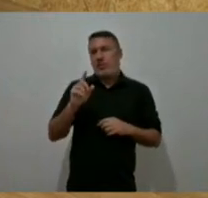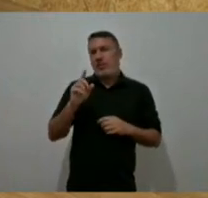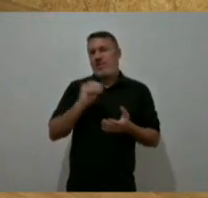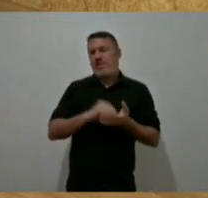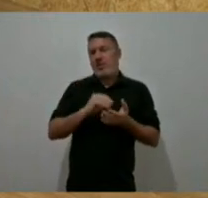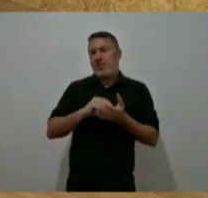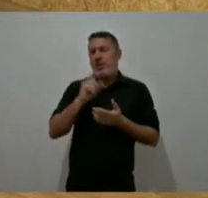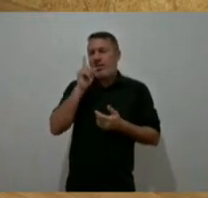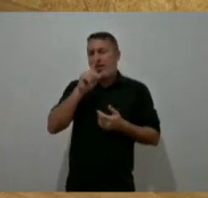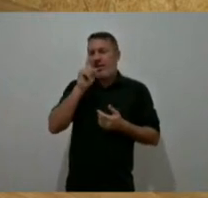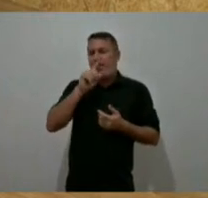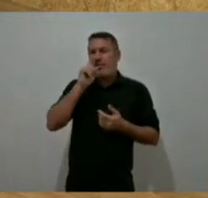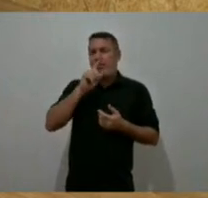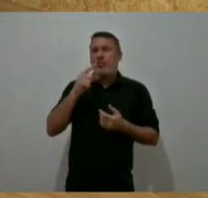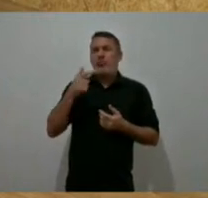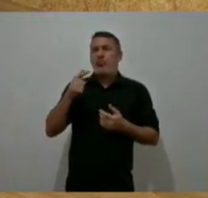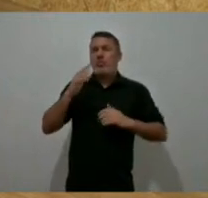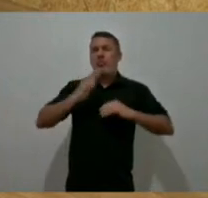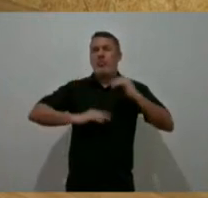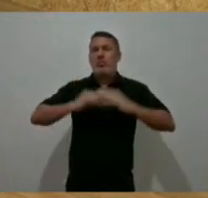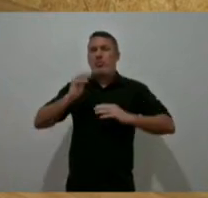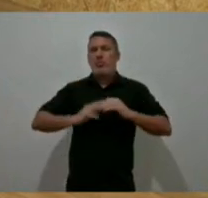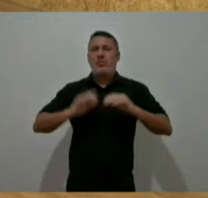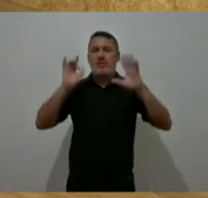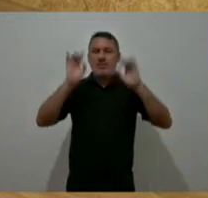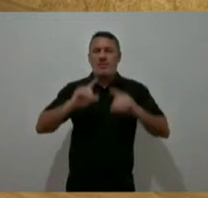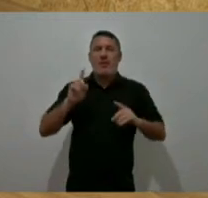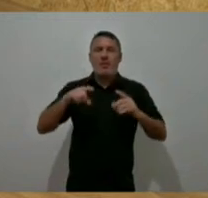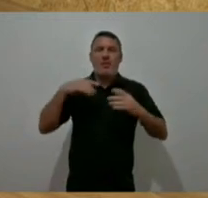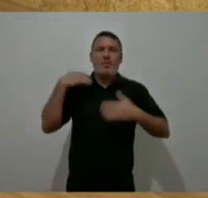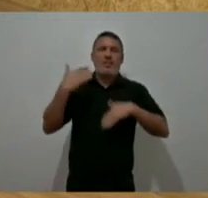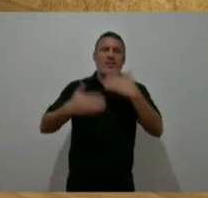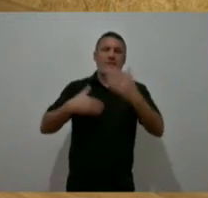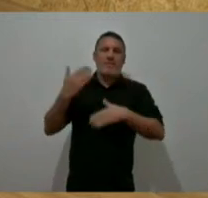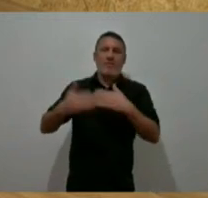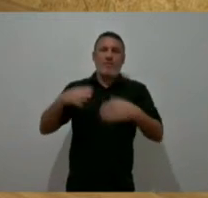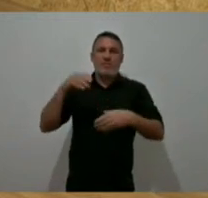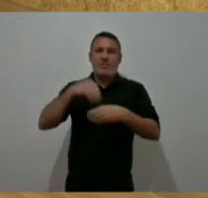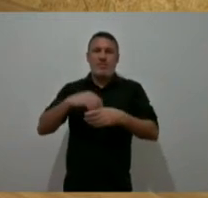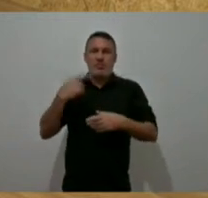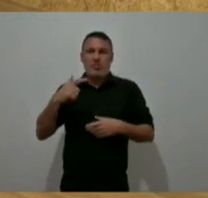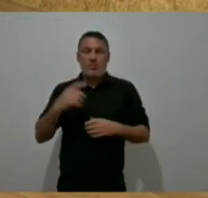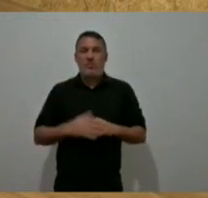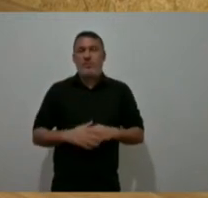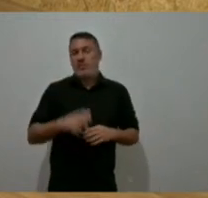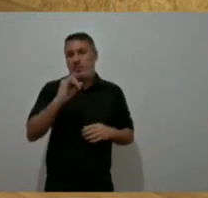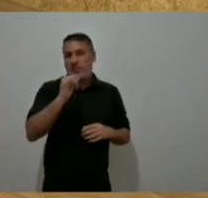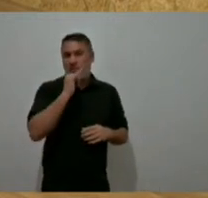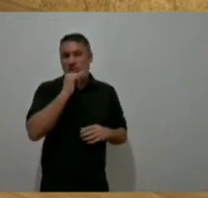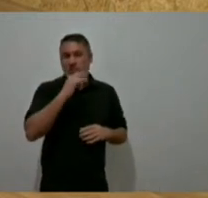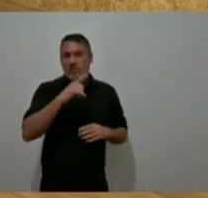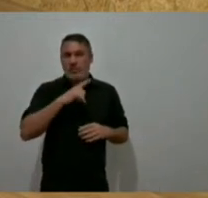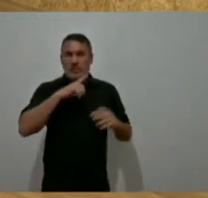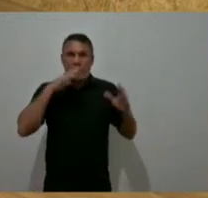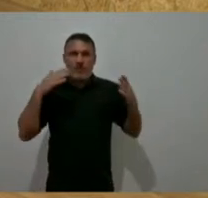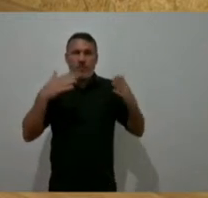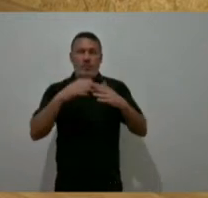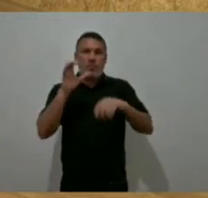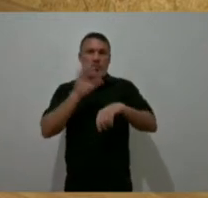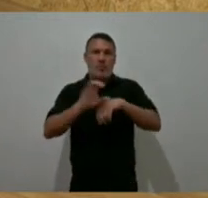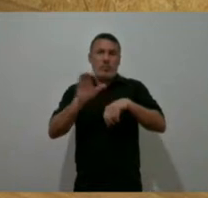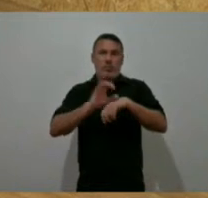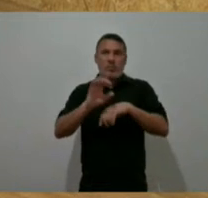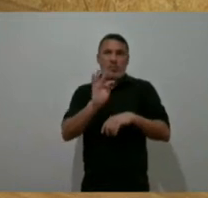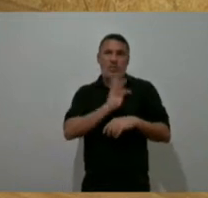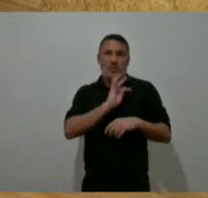em especial na parte de desenvolvedores. Né? Se a gente tivesse um curso profissionalizante bem feito, né,